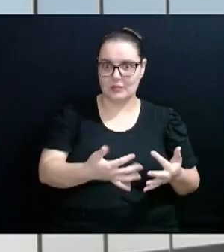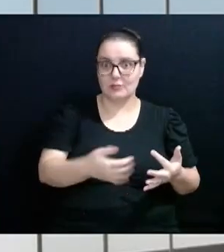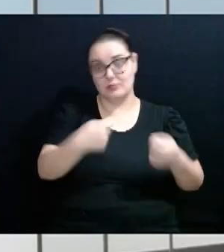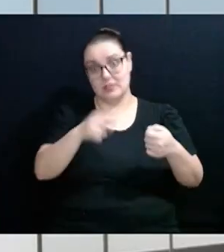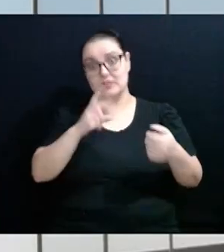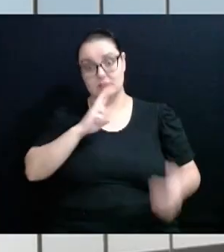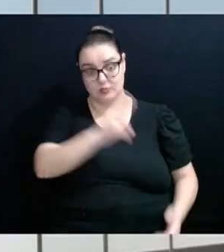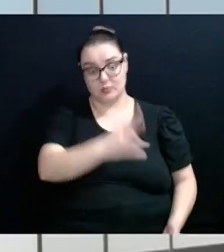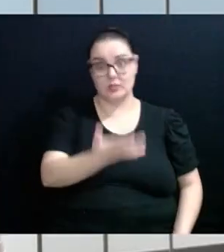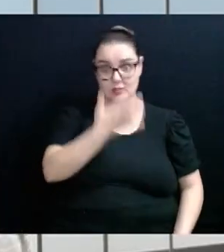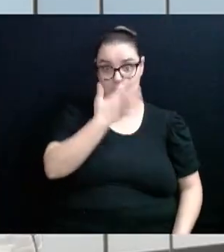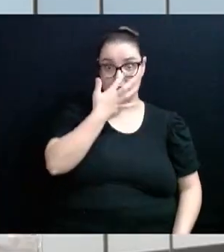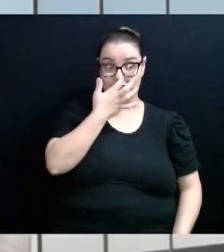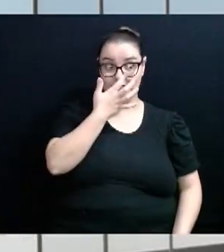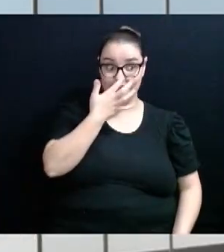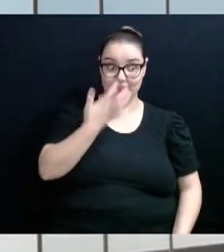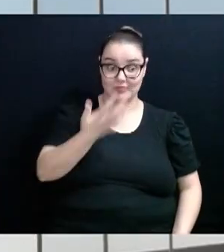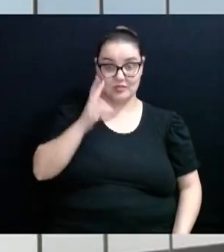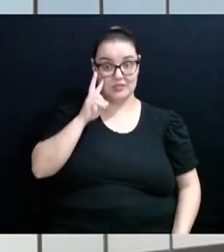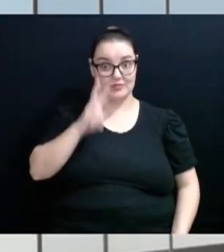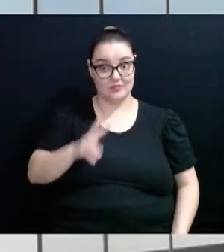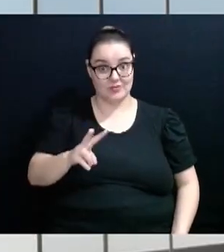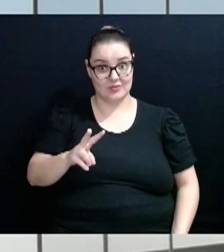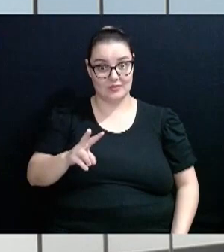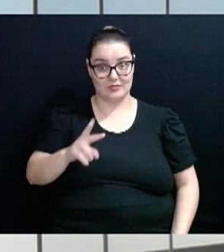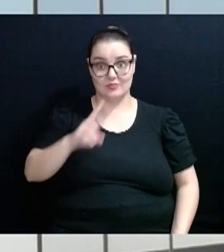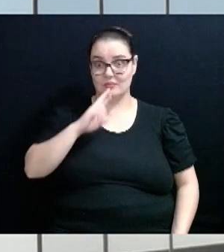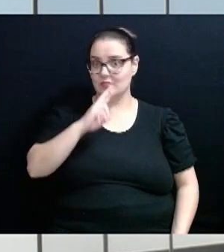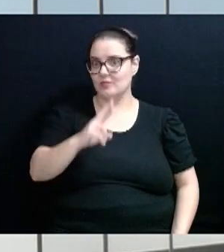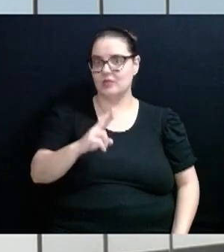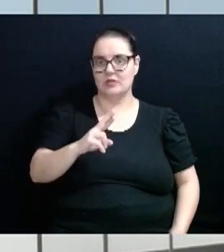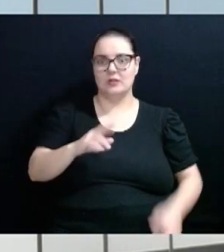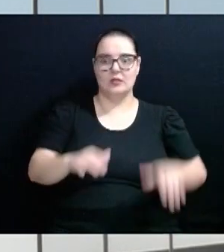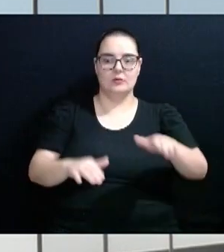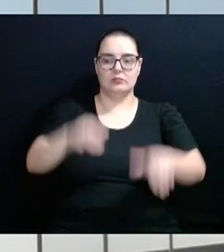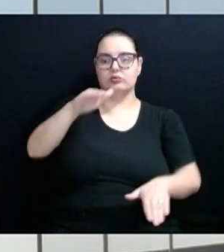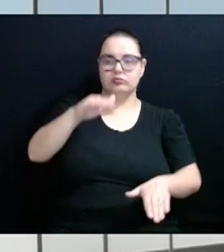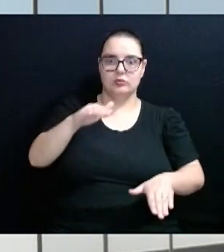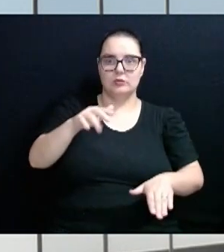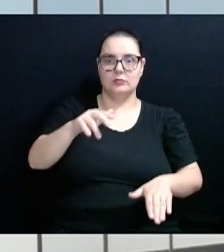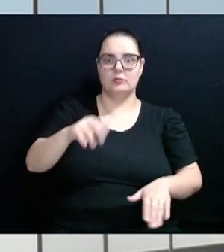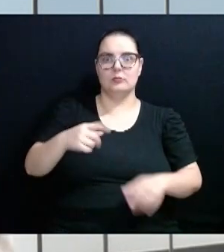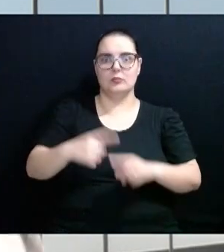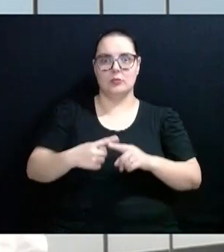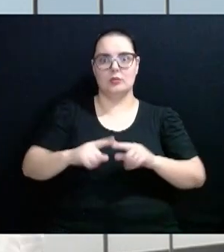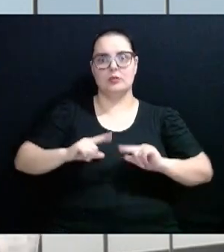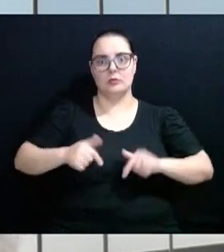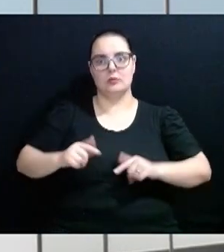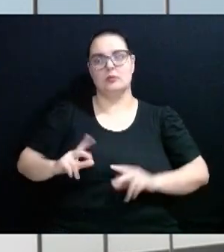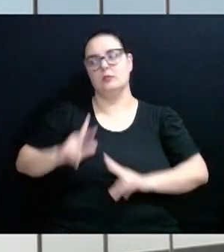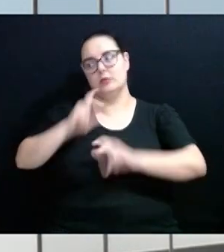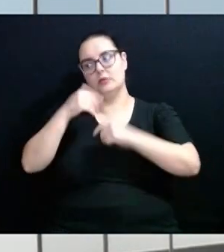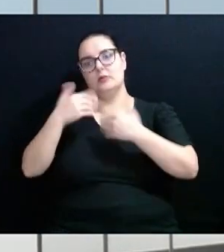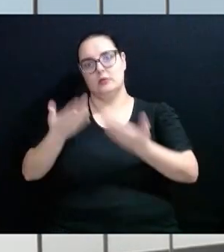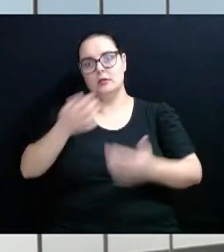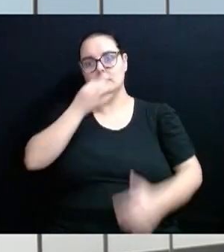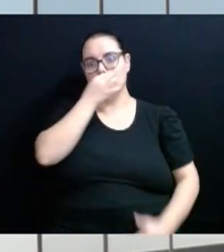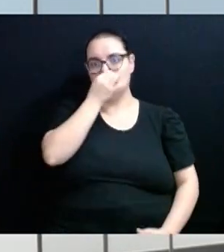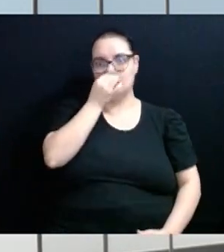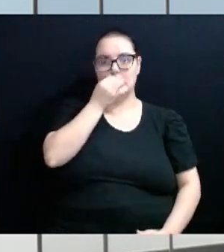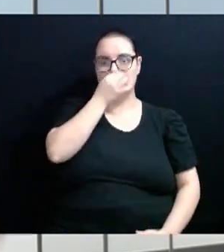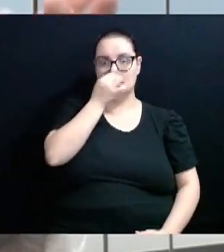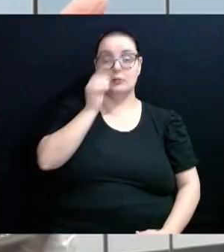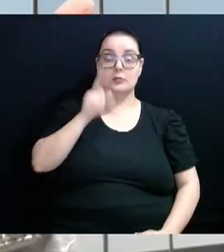estamos vendo uma resposta absolutamente desproporcional ao que aconteceu. Né? Então fere a